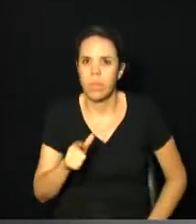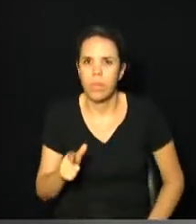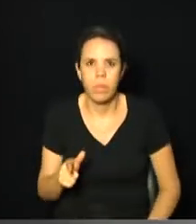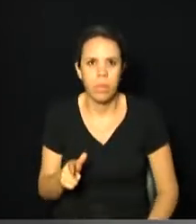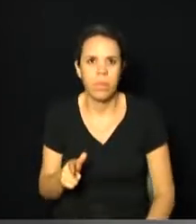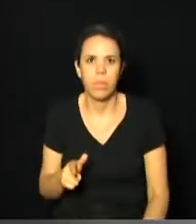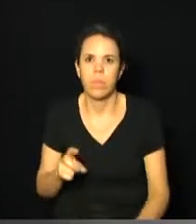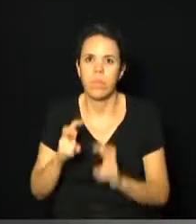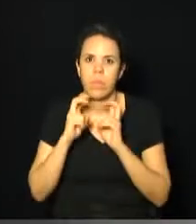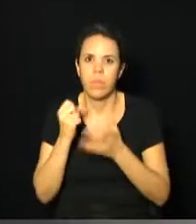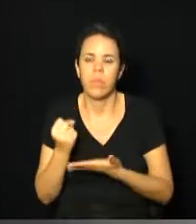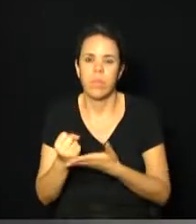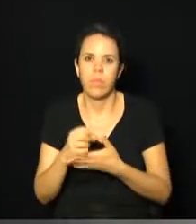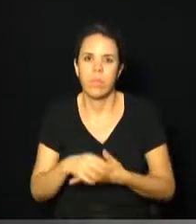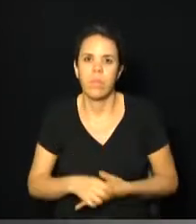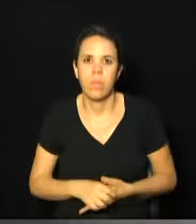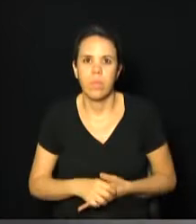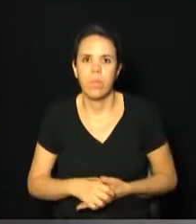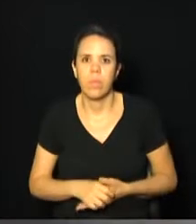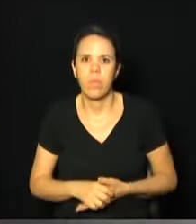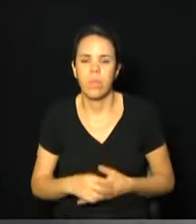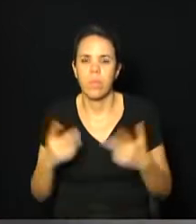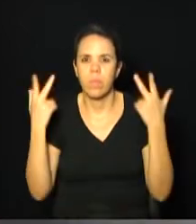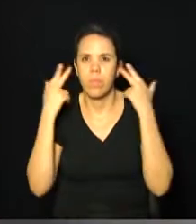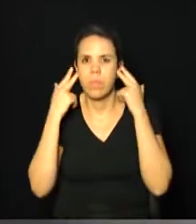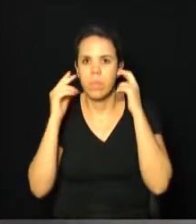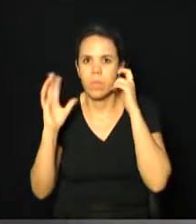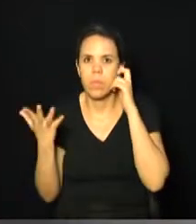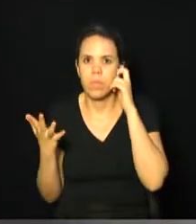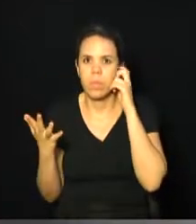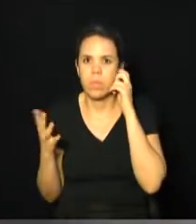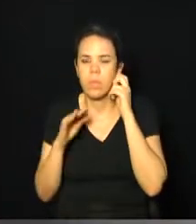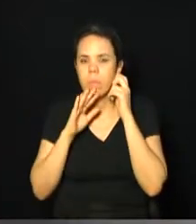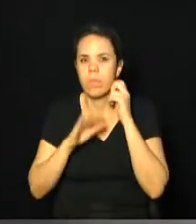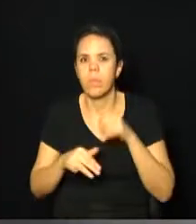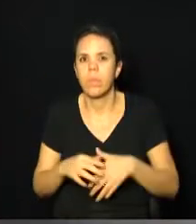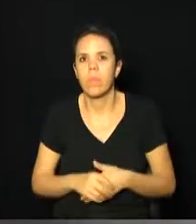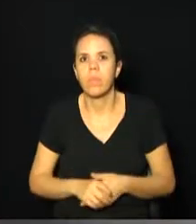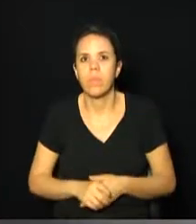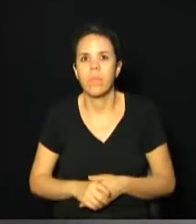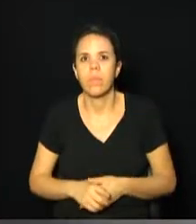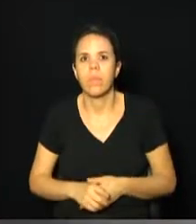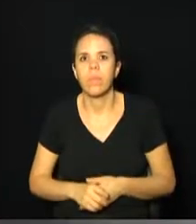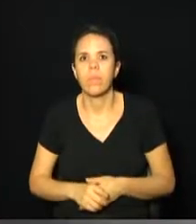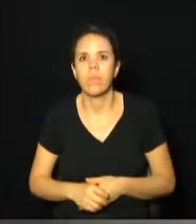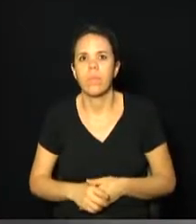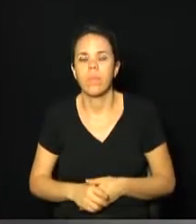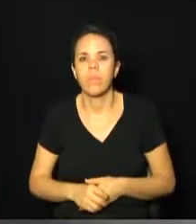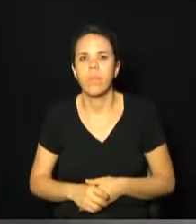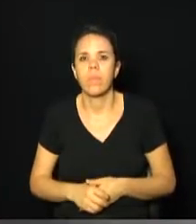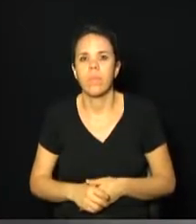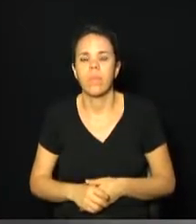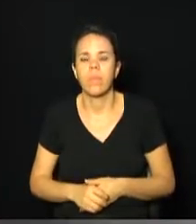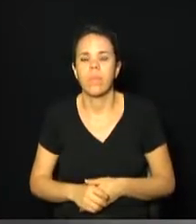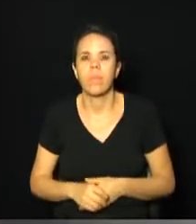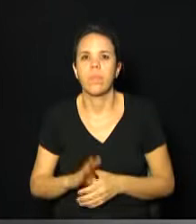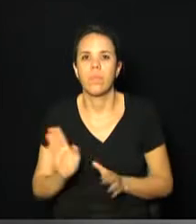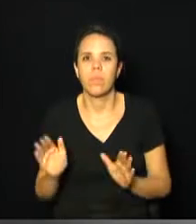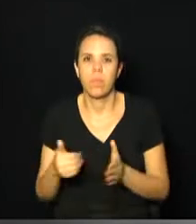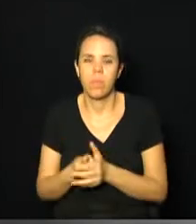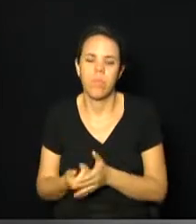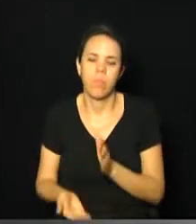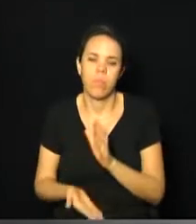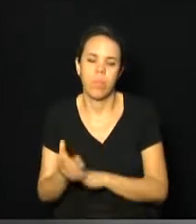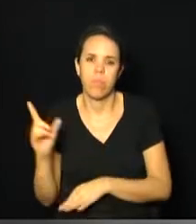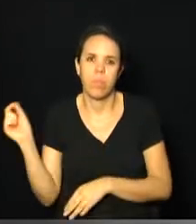dá o socorro. Sim. Mas normalmente isso acontece na parte da tarde. Quando as máquinas já não estão... Quando as máquinas já estão recolhidas. A gente não pode